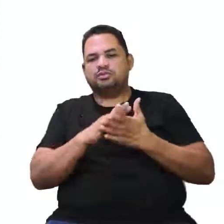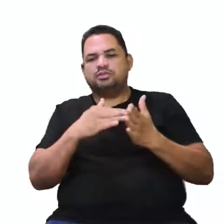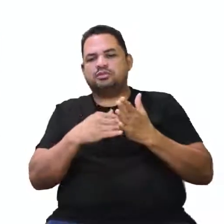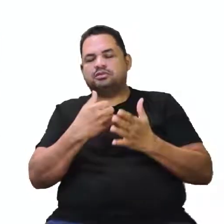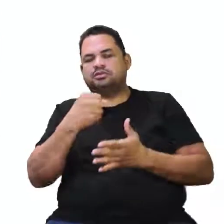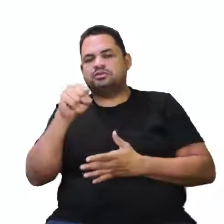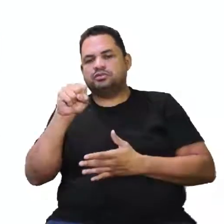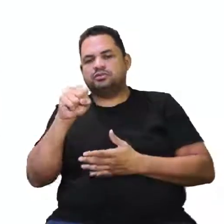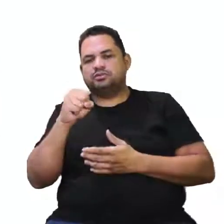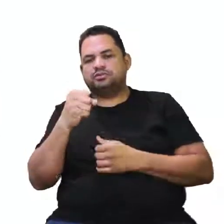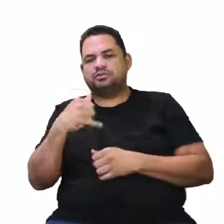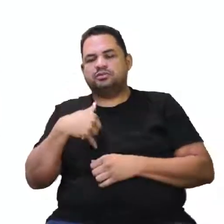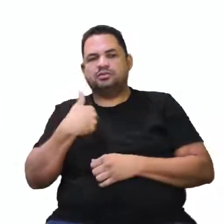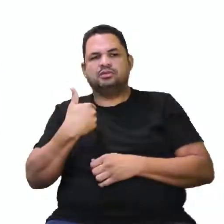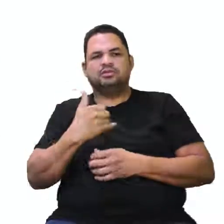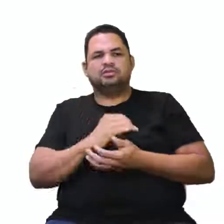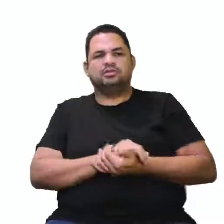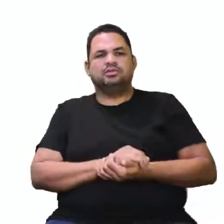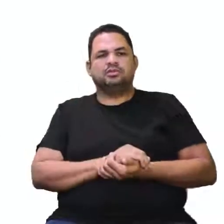18.